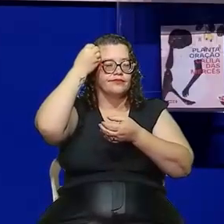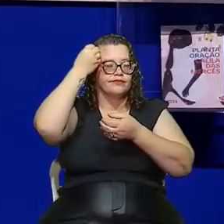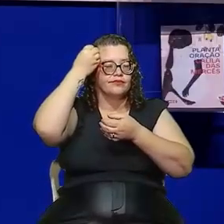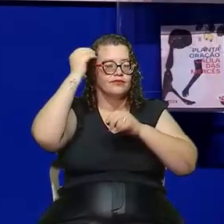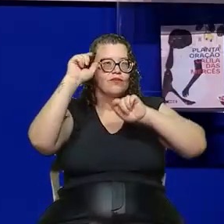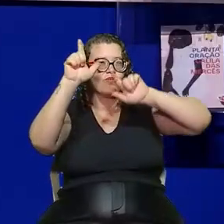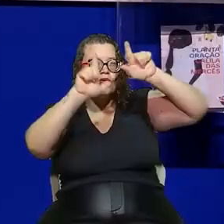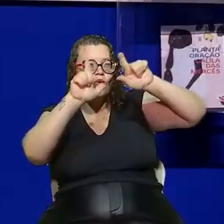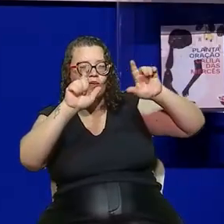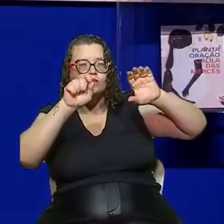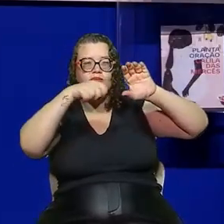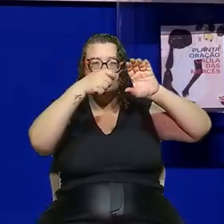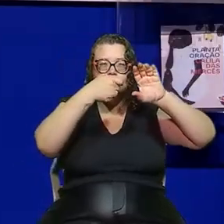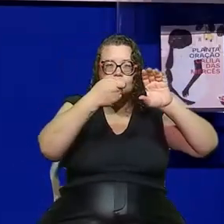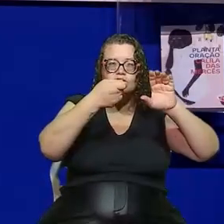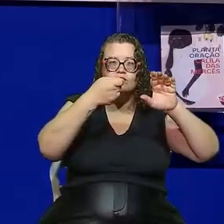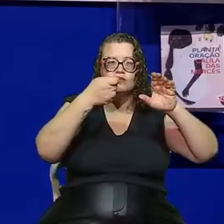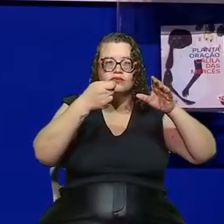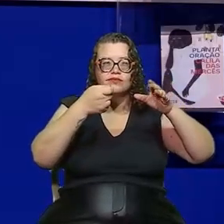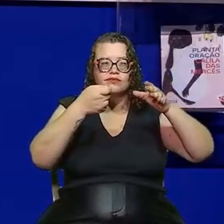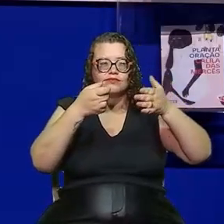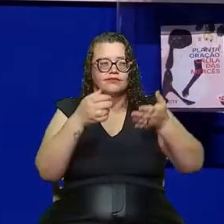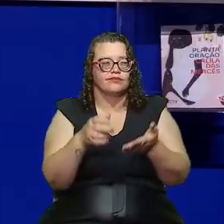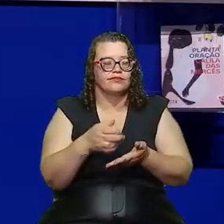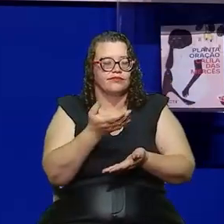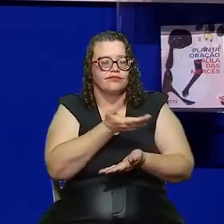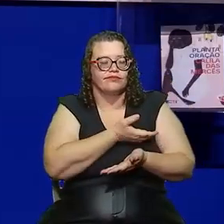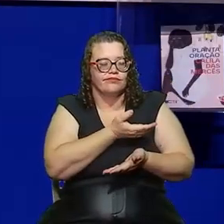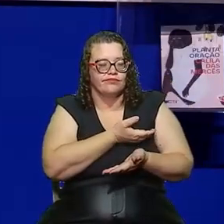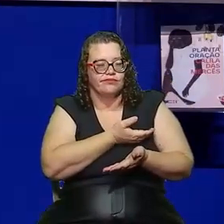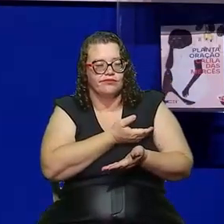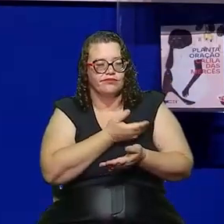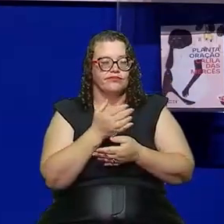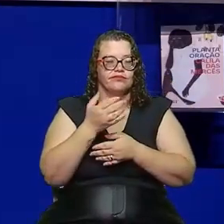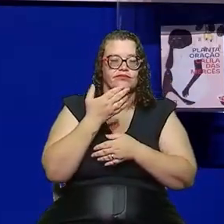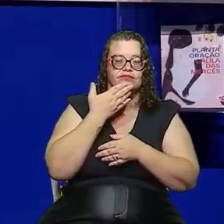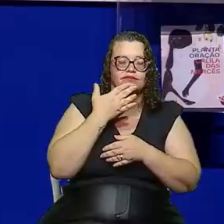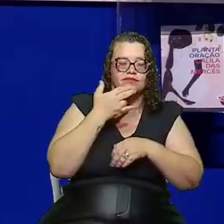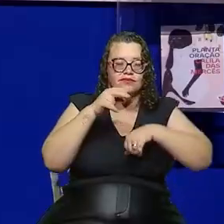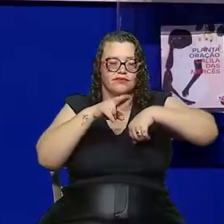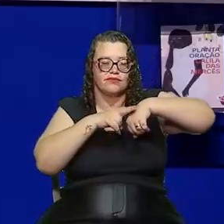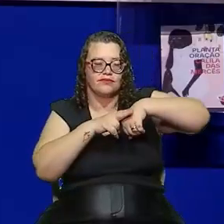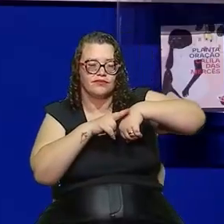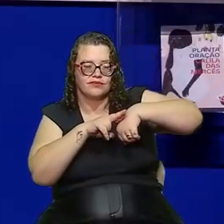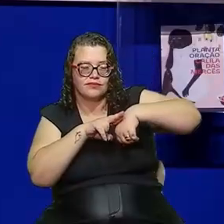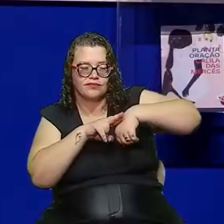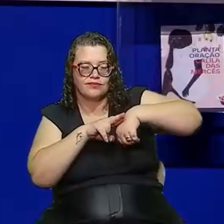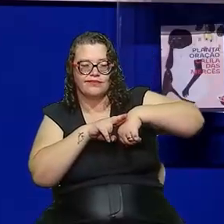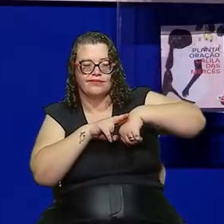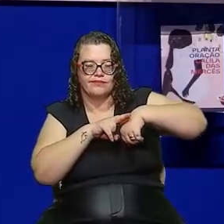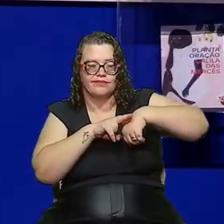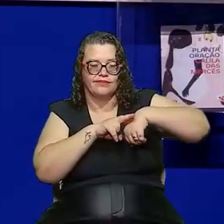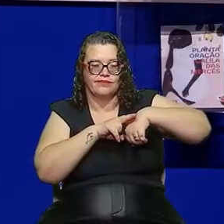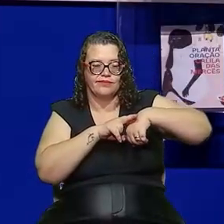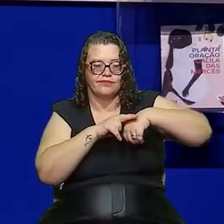a embalagem durando em ser minha amiga, no cor-de-rosa, no plástico azurado.